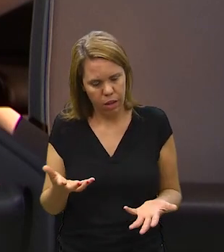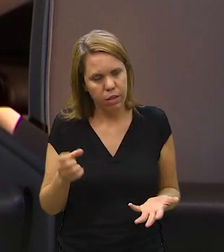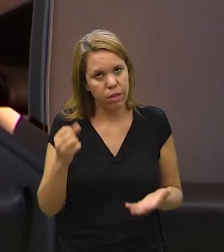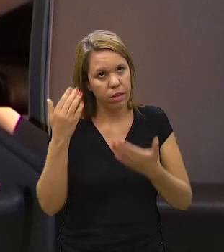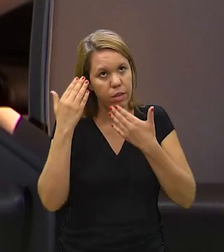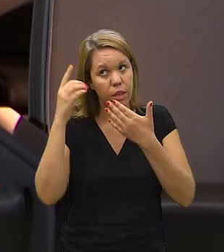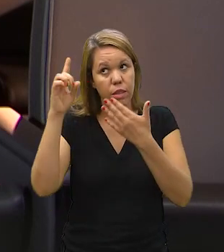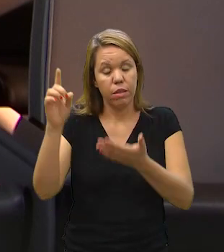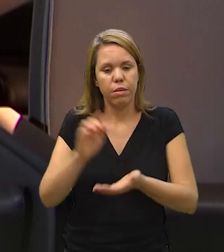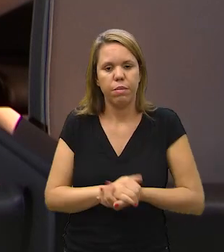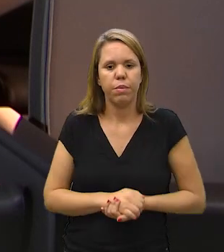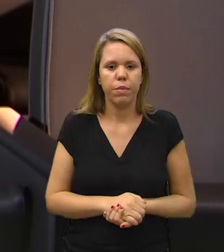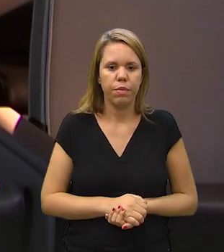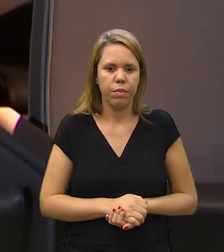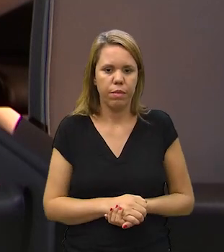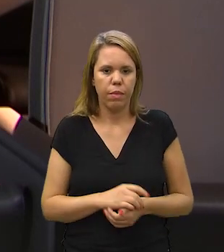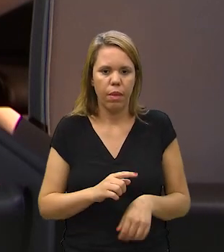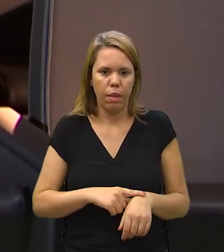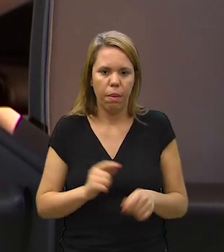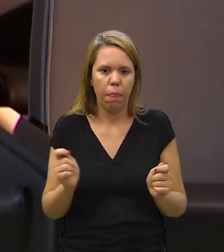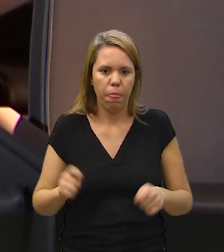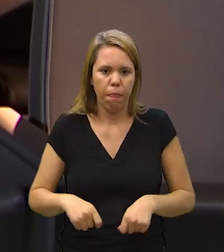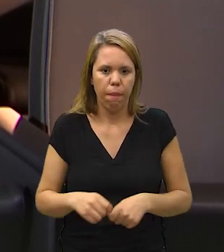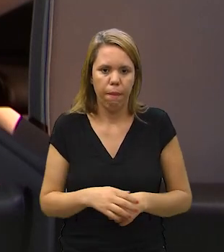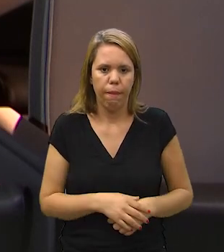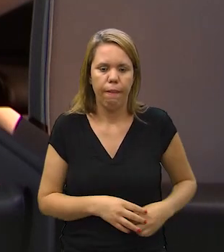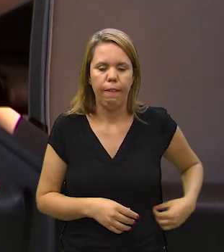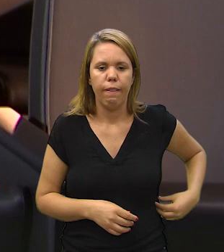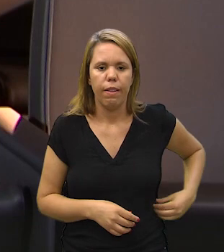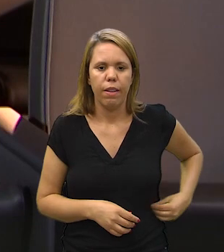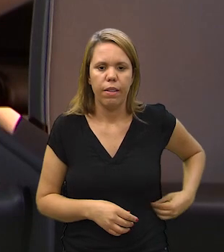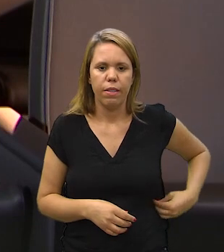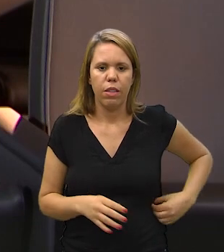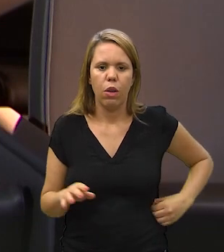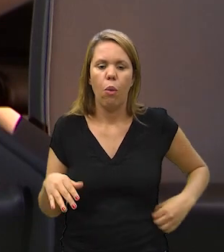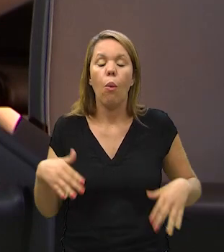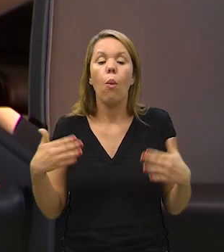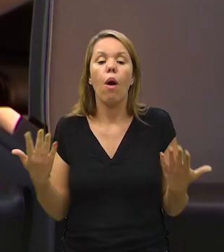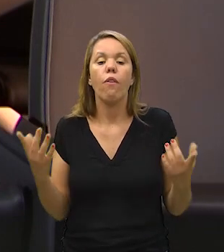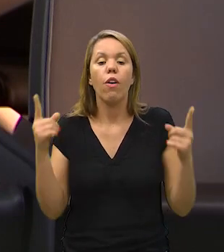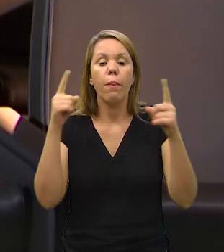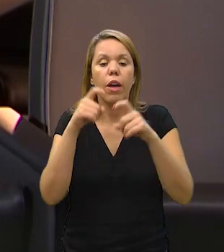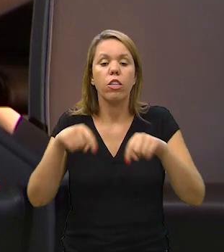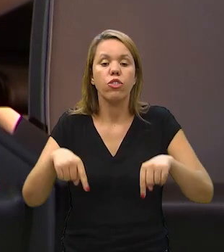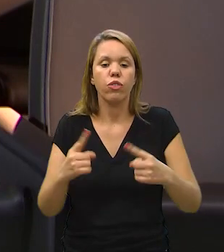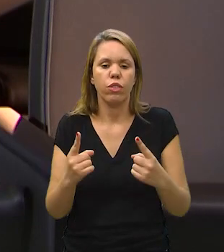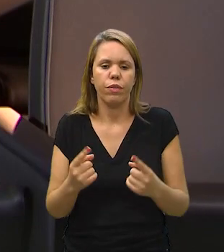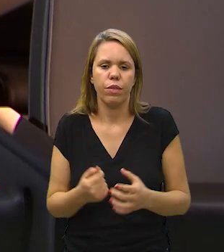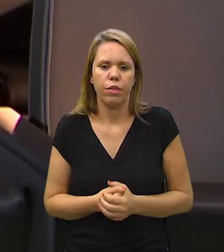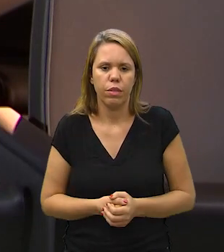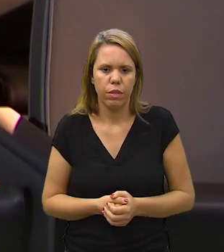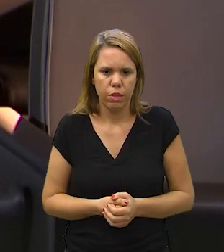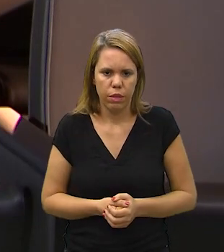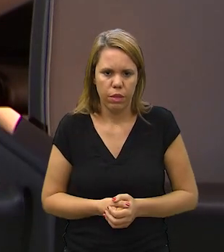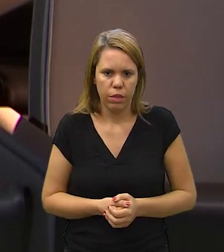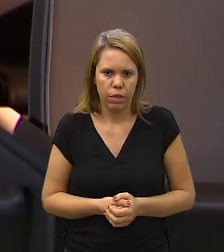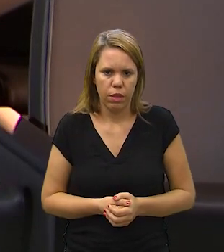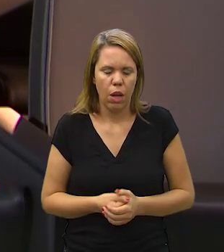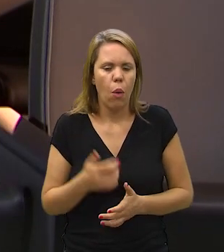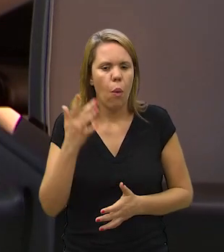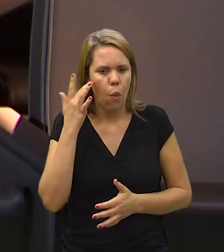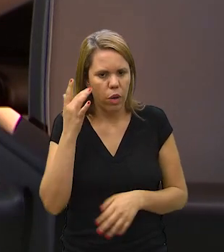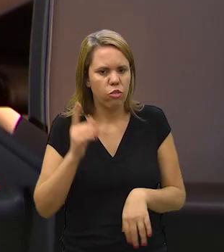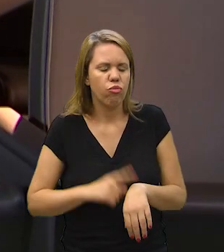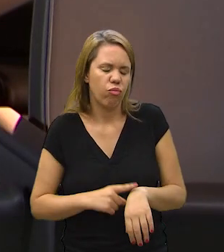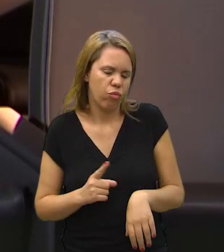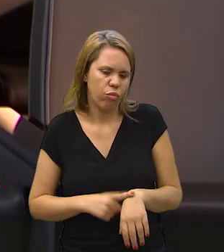queriam? Graças a Deus, sim. Deu tempo de fazer tudo. Deu tempo também. E qual foi o maior desafio? Tempo. Eu acho